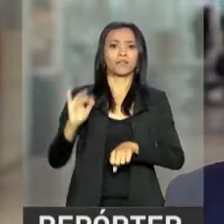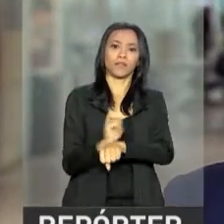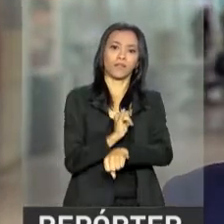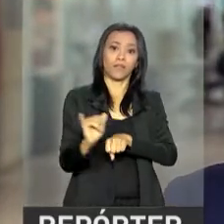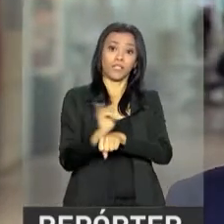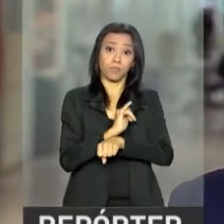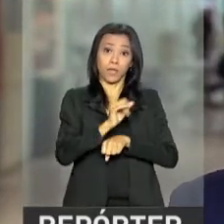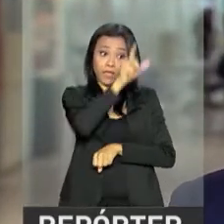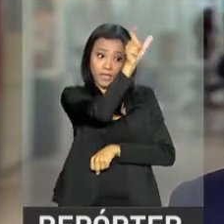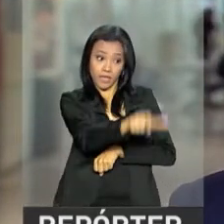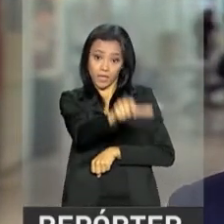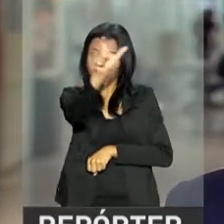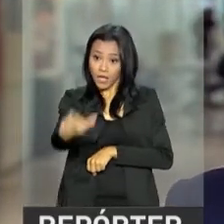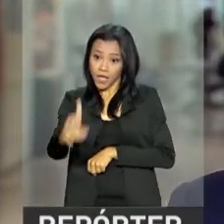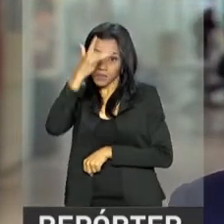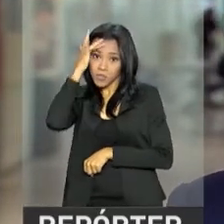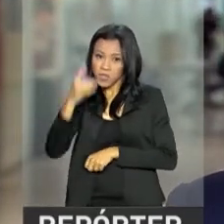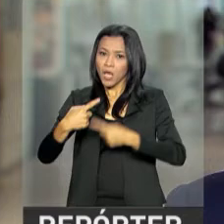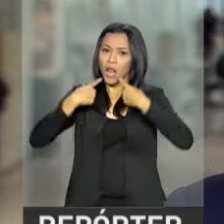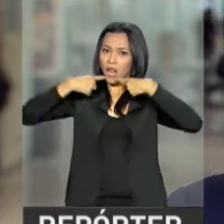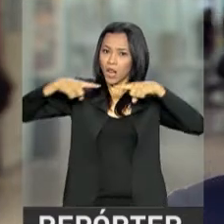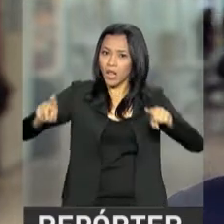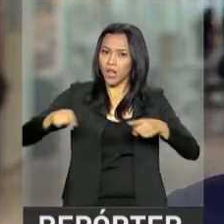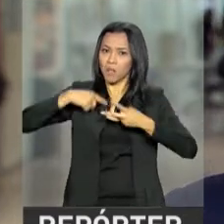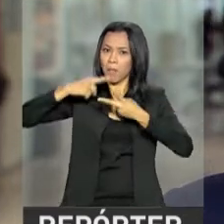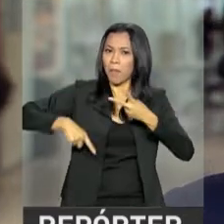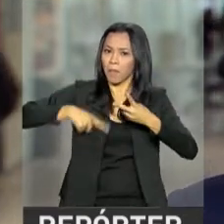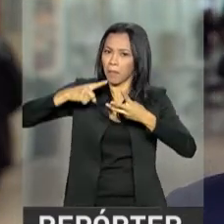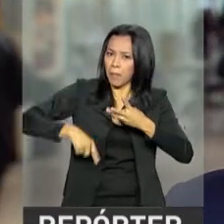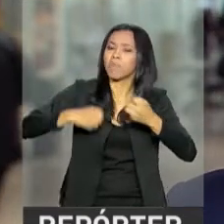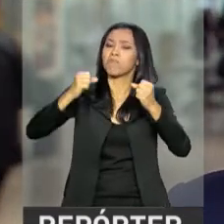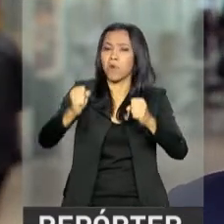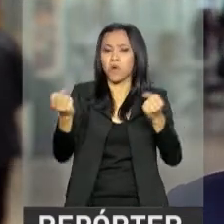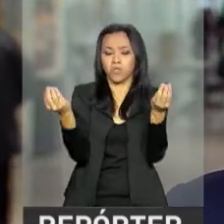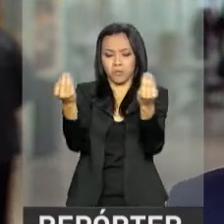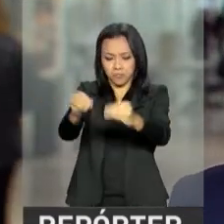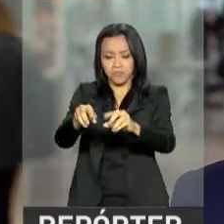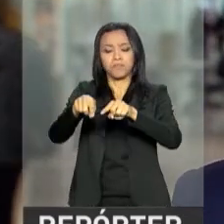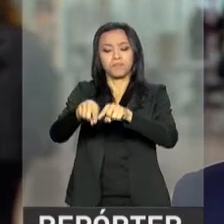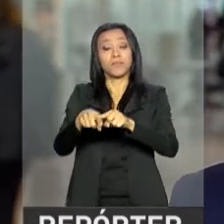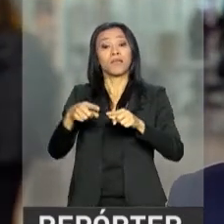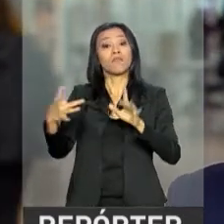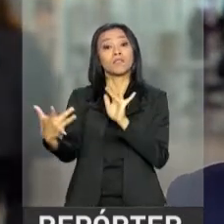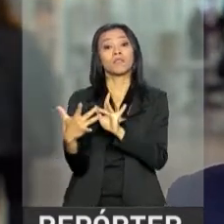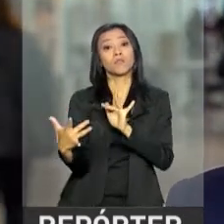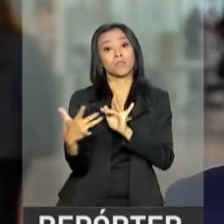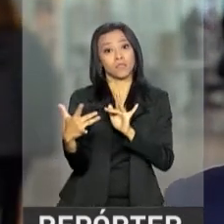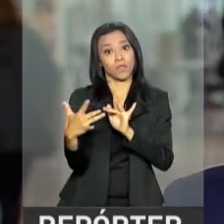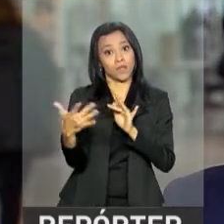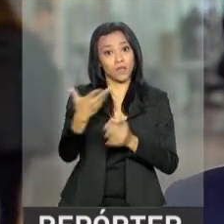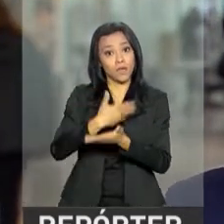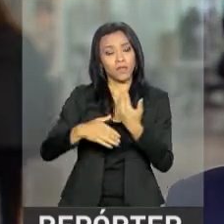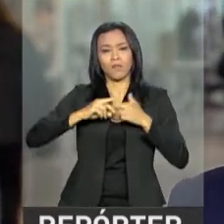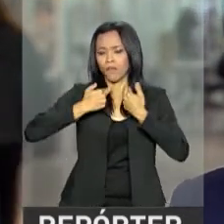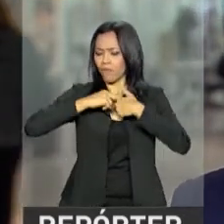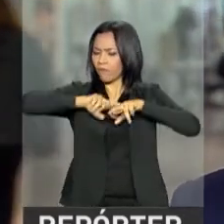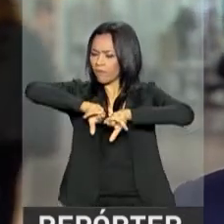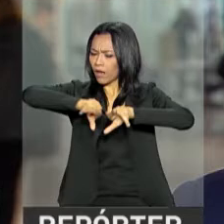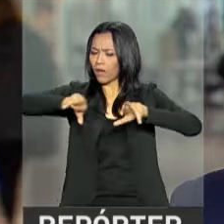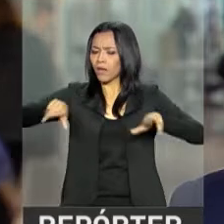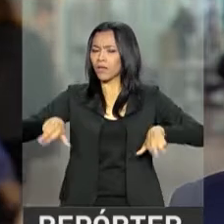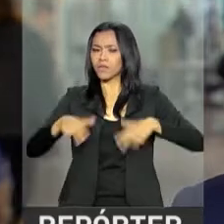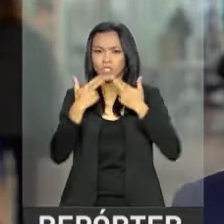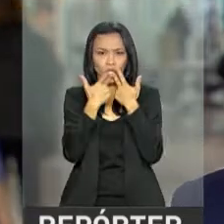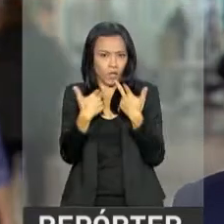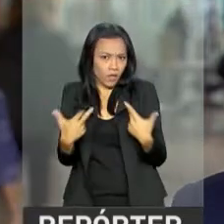ela nós traremos uma linguagem mais cidadã mais interativa com várias novidades não vai poder